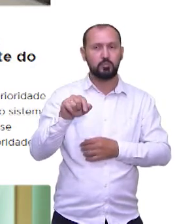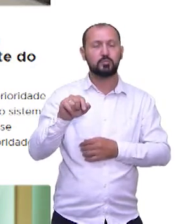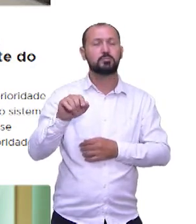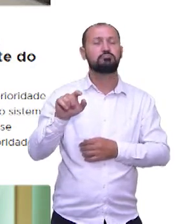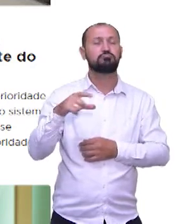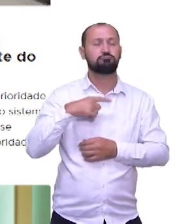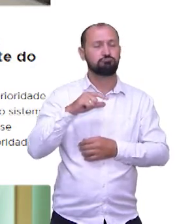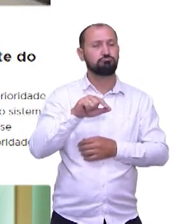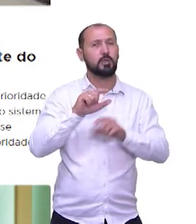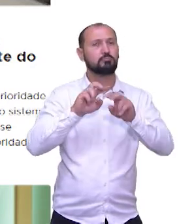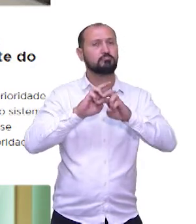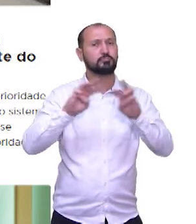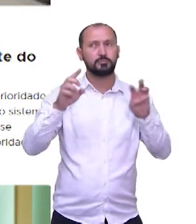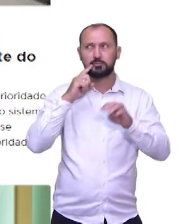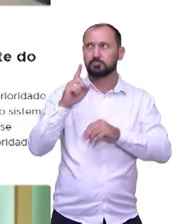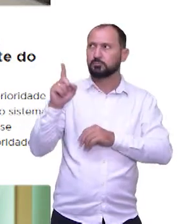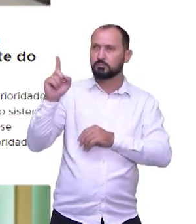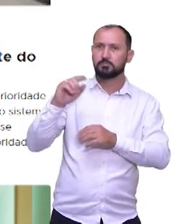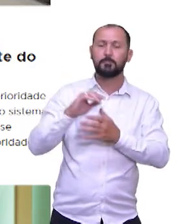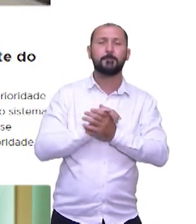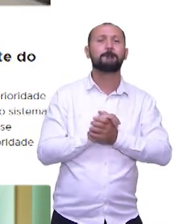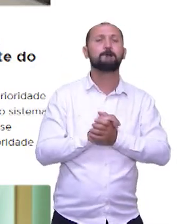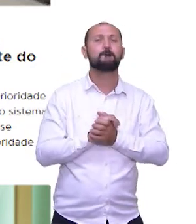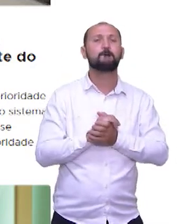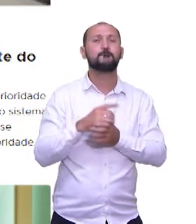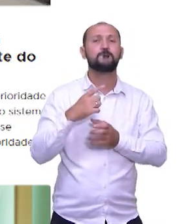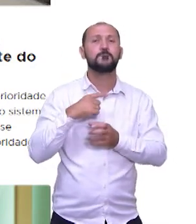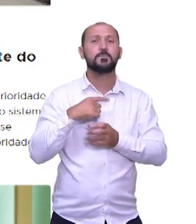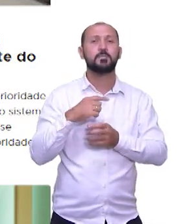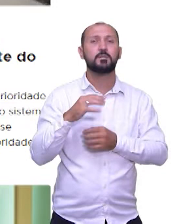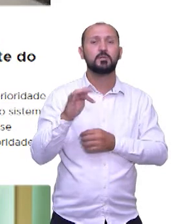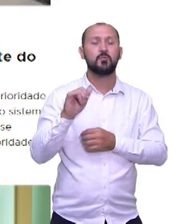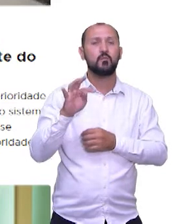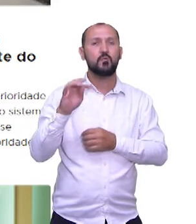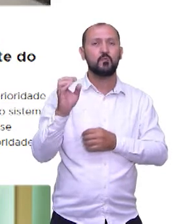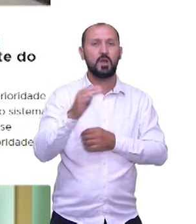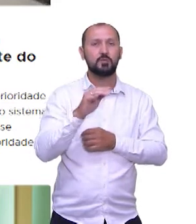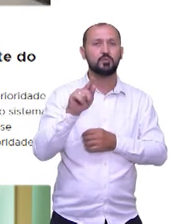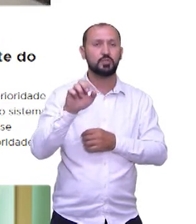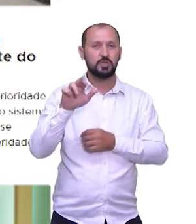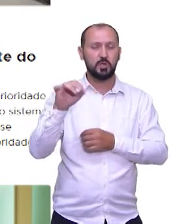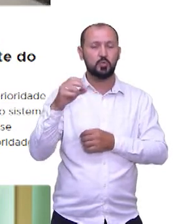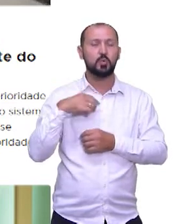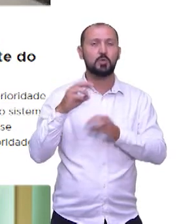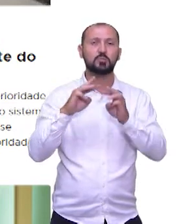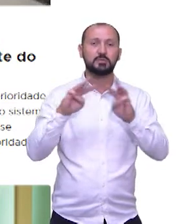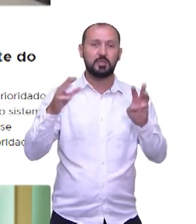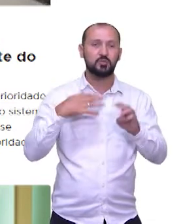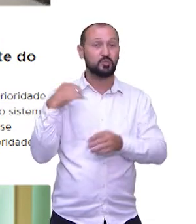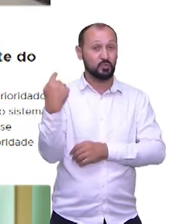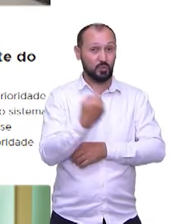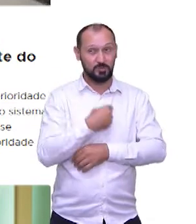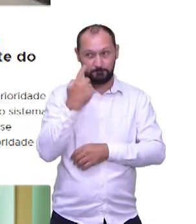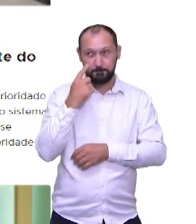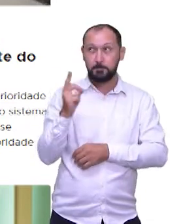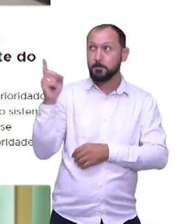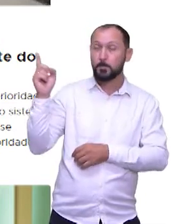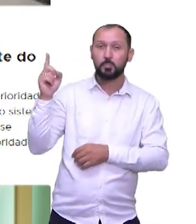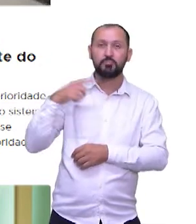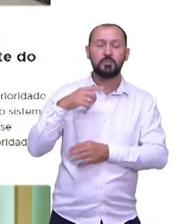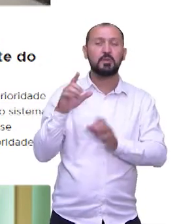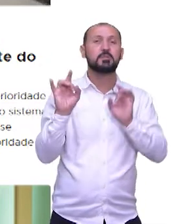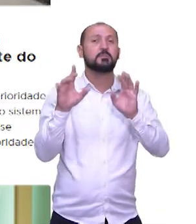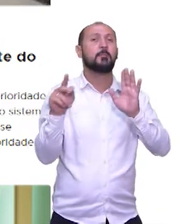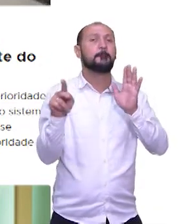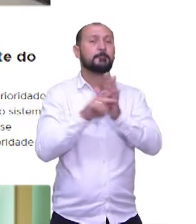sindfiscalms.org.br, nós temos lá a página do Observatório Econômico, e tem o Fato Gerador, que é o site nosso, Fato Gerador MS, é